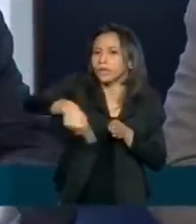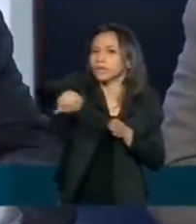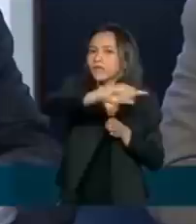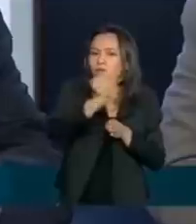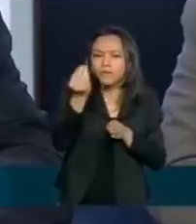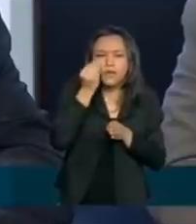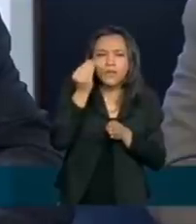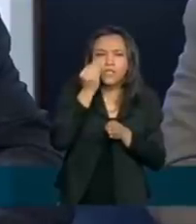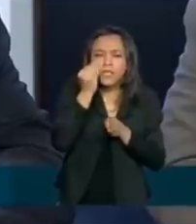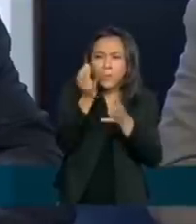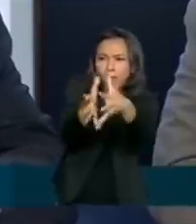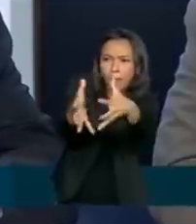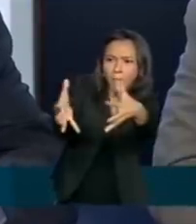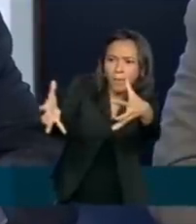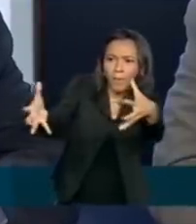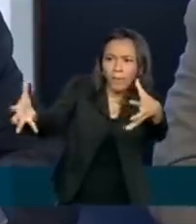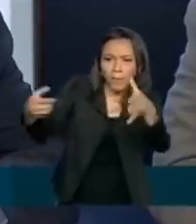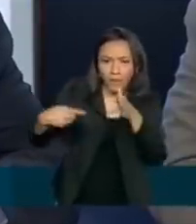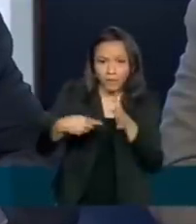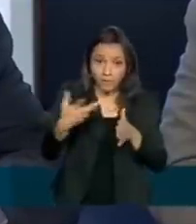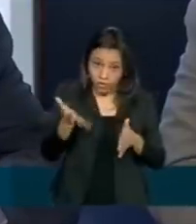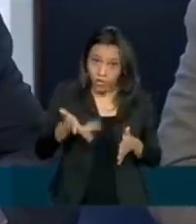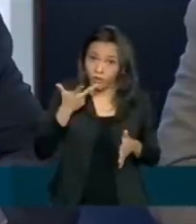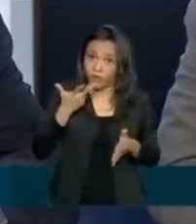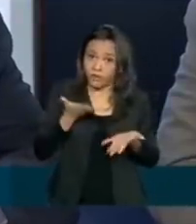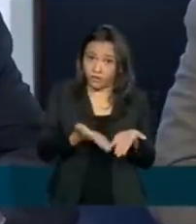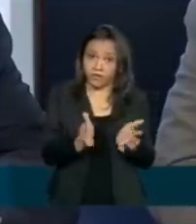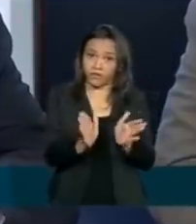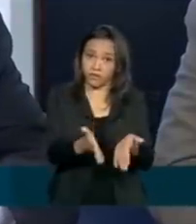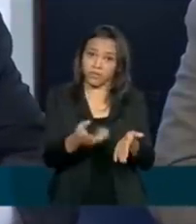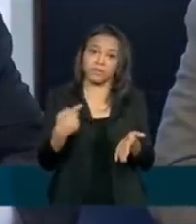testagem em massa e diagnósticos, que é esse que eu acabei de falar.